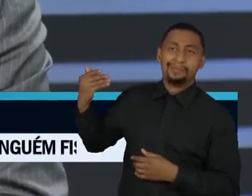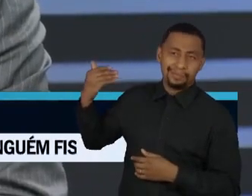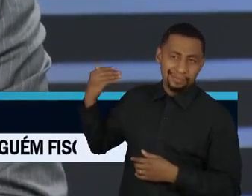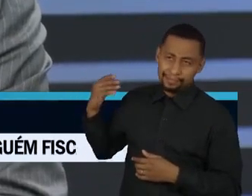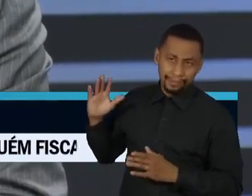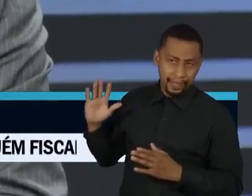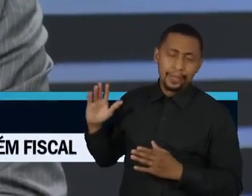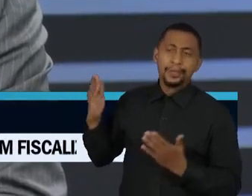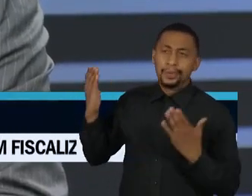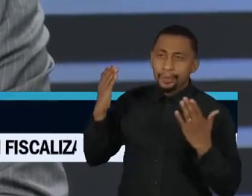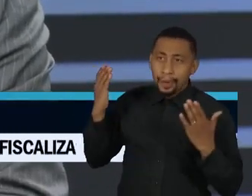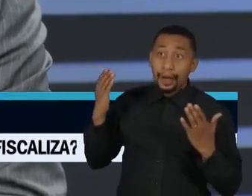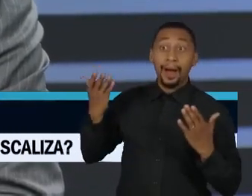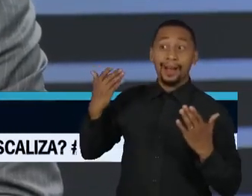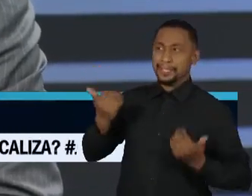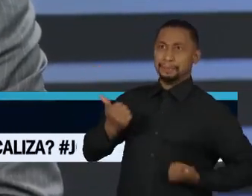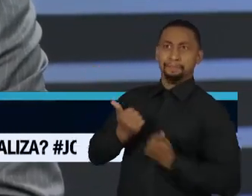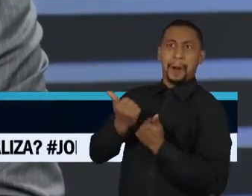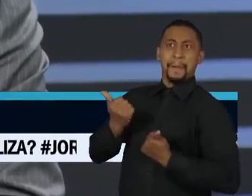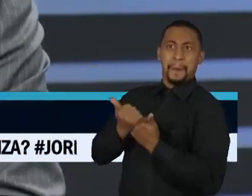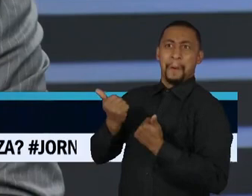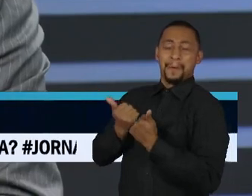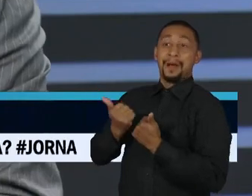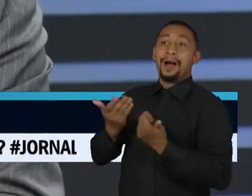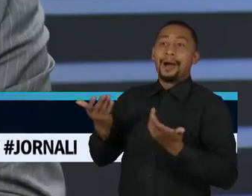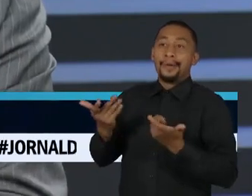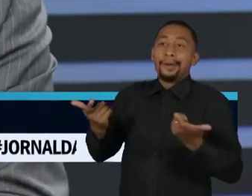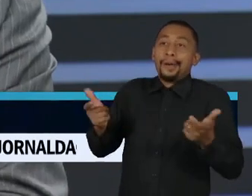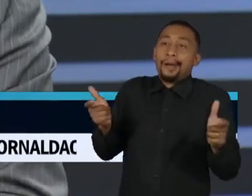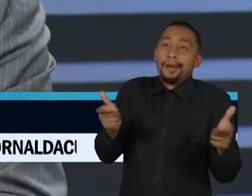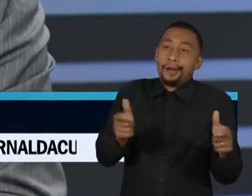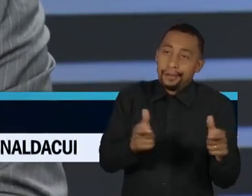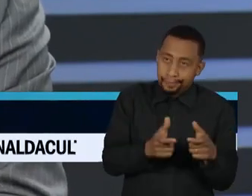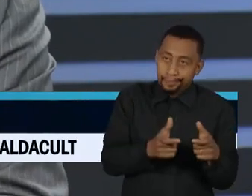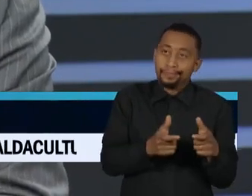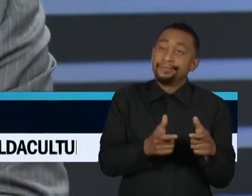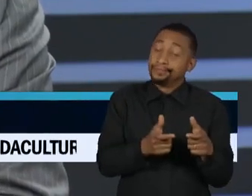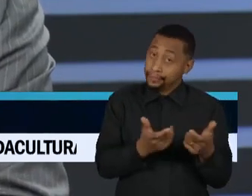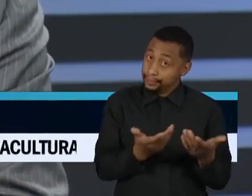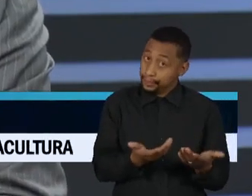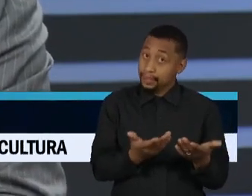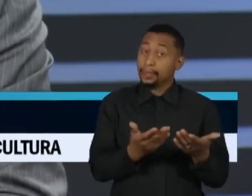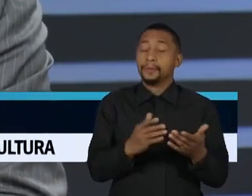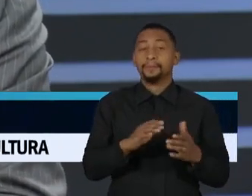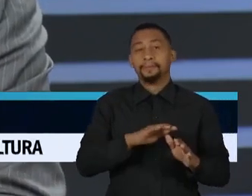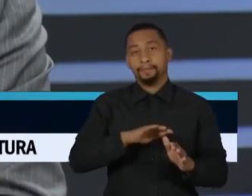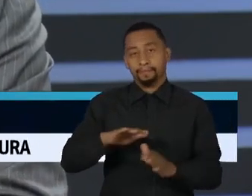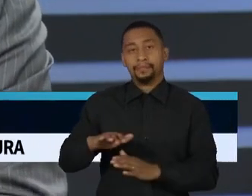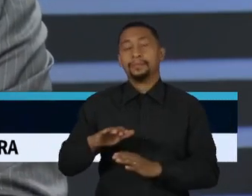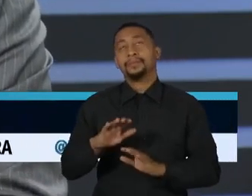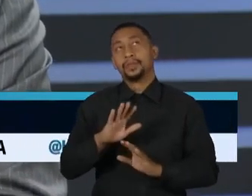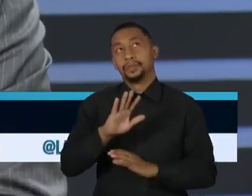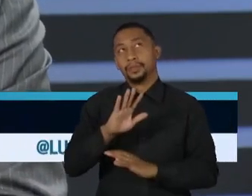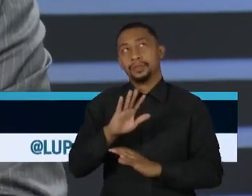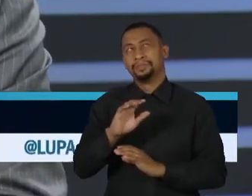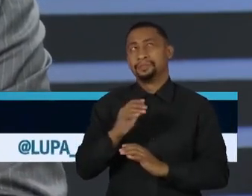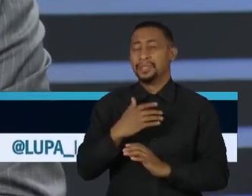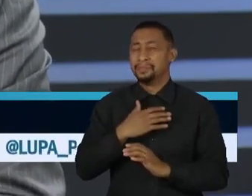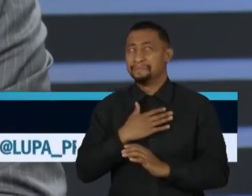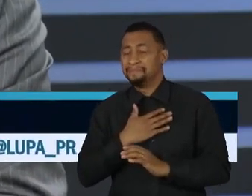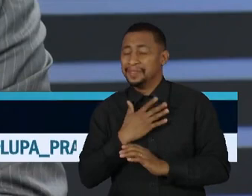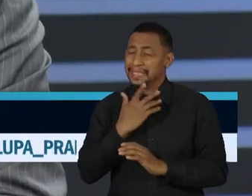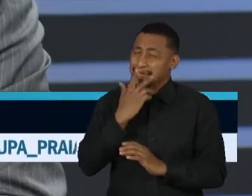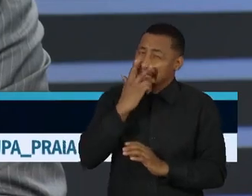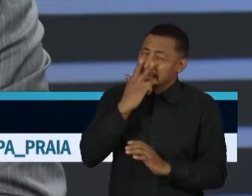PT tinha uma bancada muito grande, inclusive fazendo presidente da Câmara, não é? A importância também, eu acho, assim, talvez me parece que o presidente